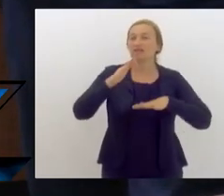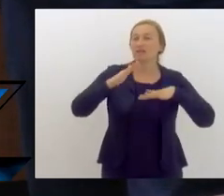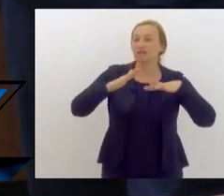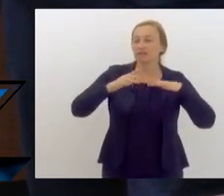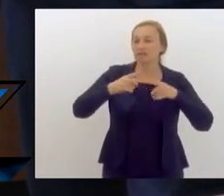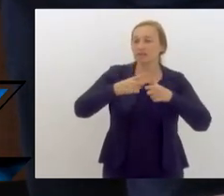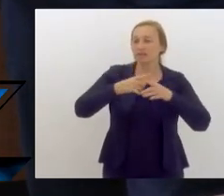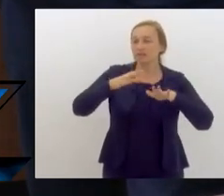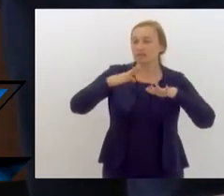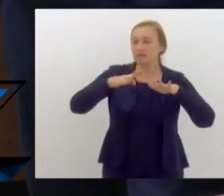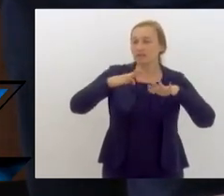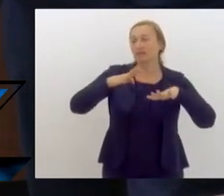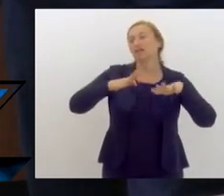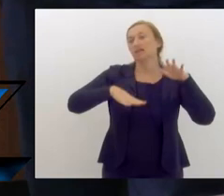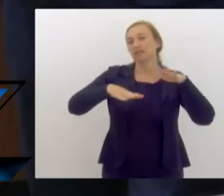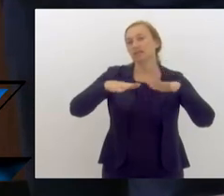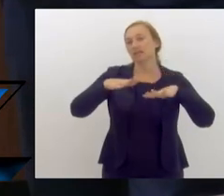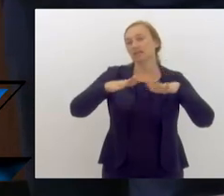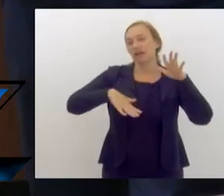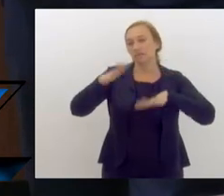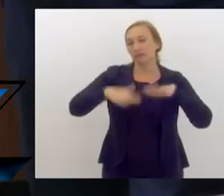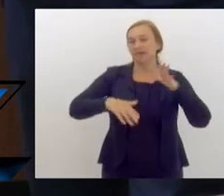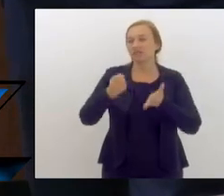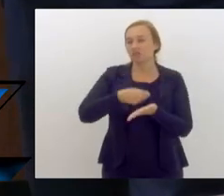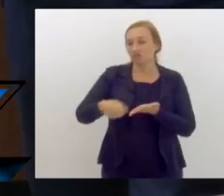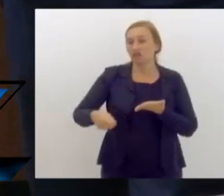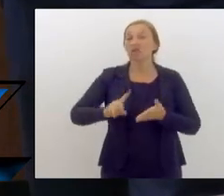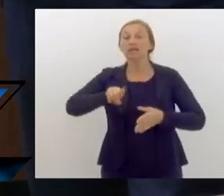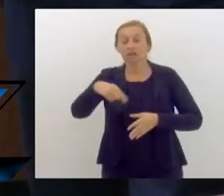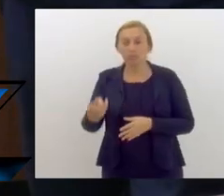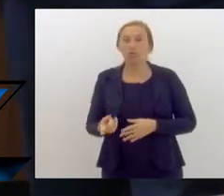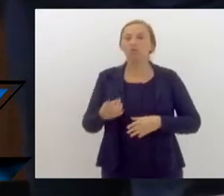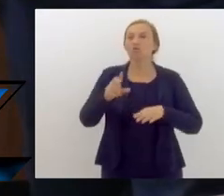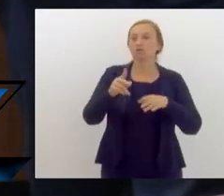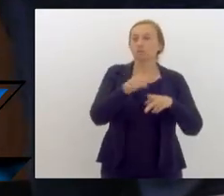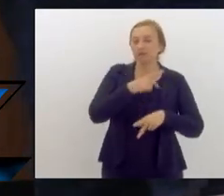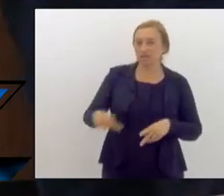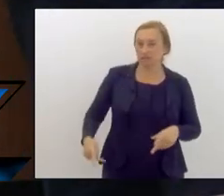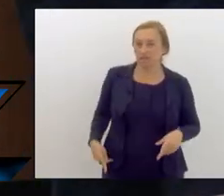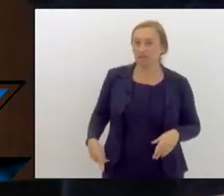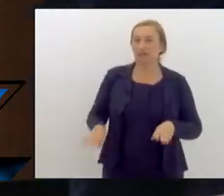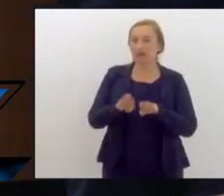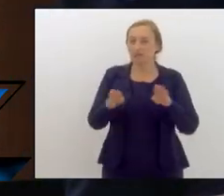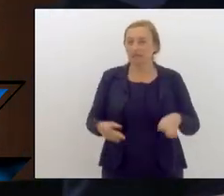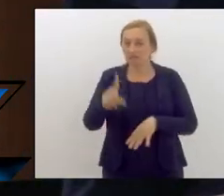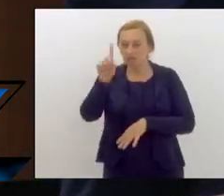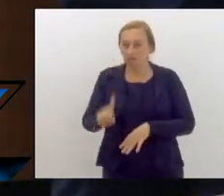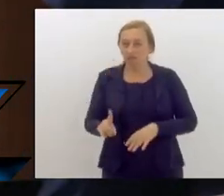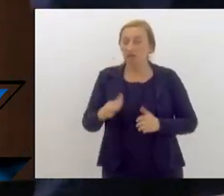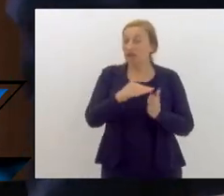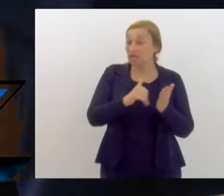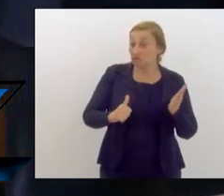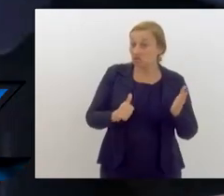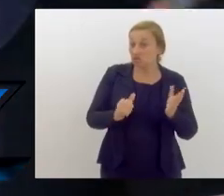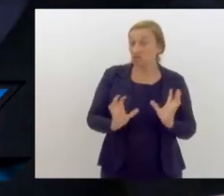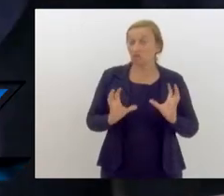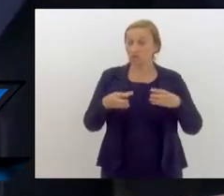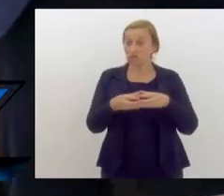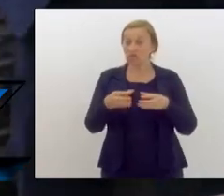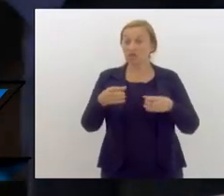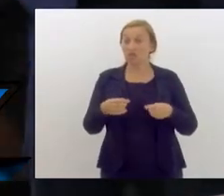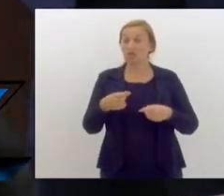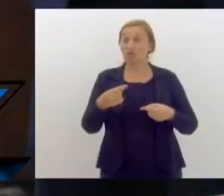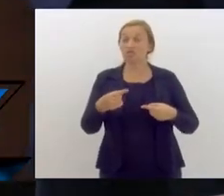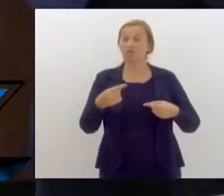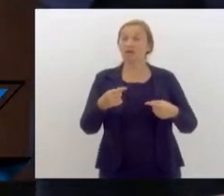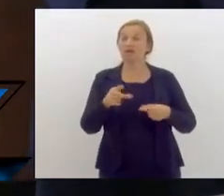de prévia inscrições depois o presidente é a mesa diretora retiram uma comissão julgadora que a partir de